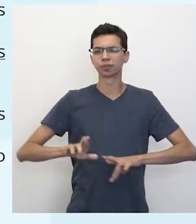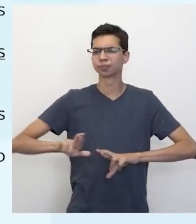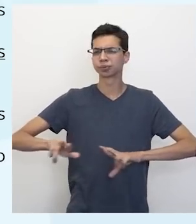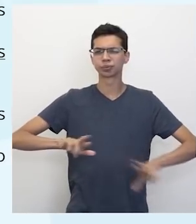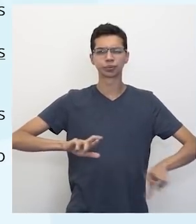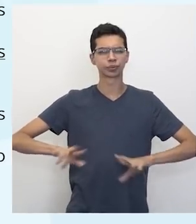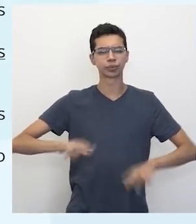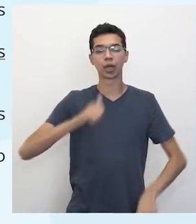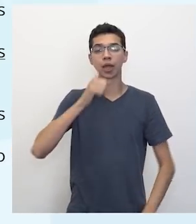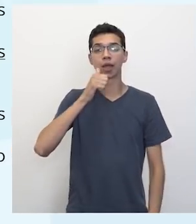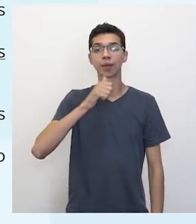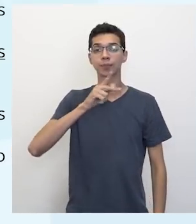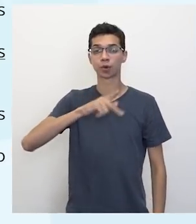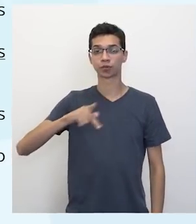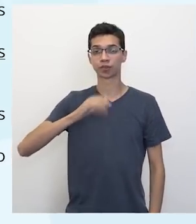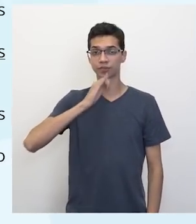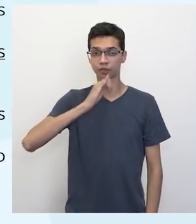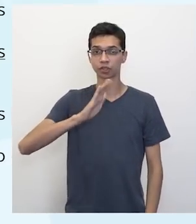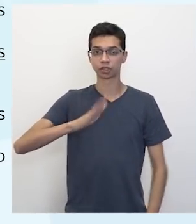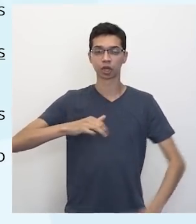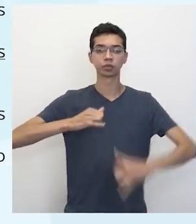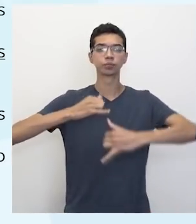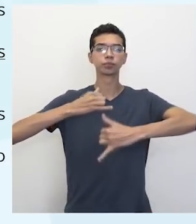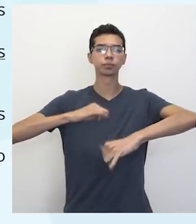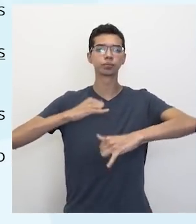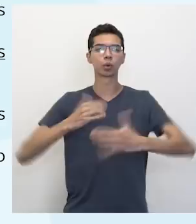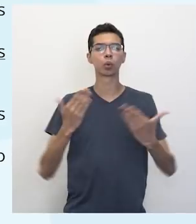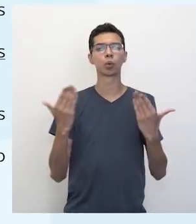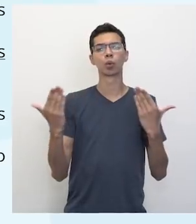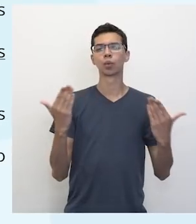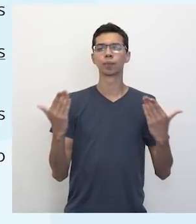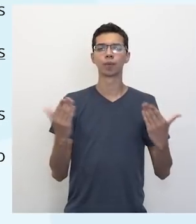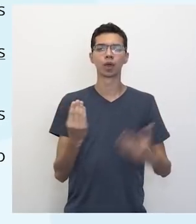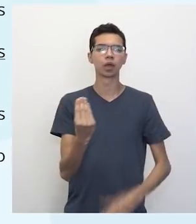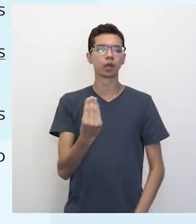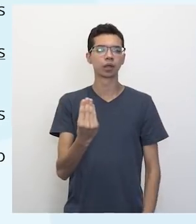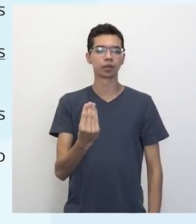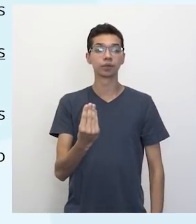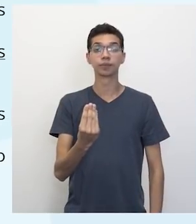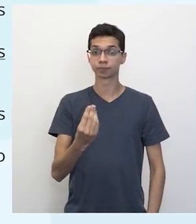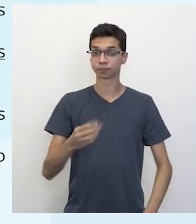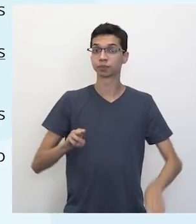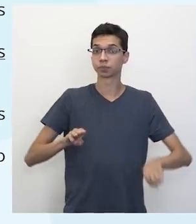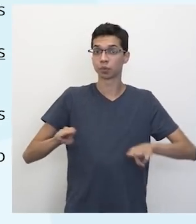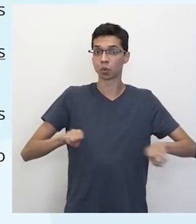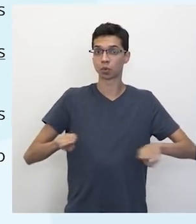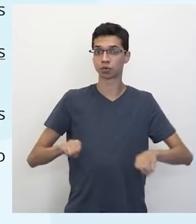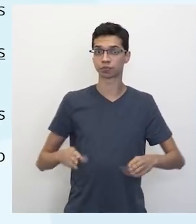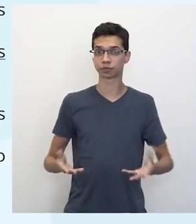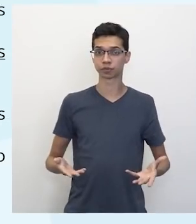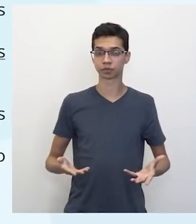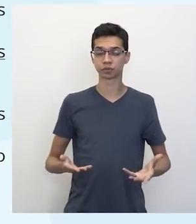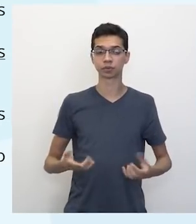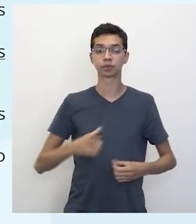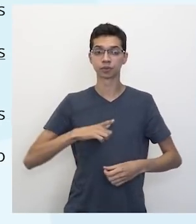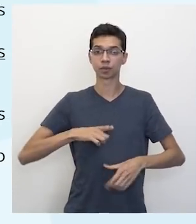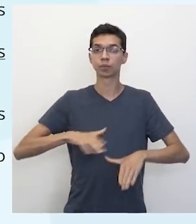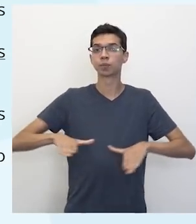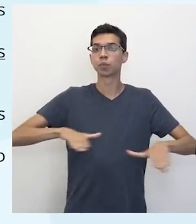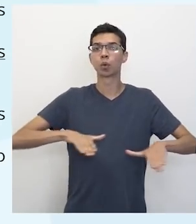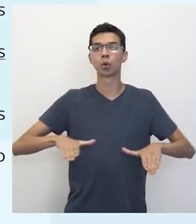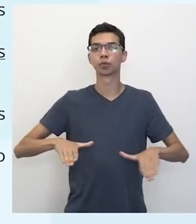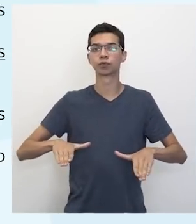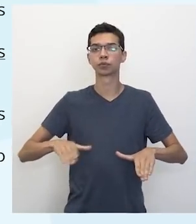a Pro falou, energia está associada ao movimento. Para ter um movimento, eu tenho